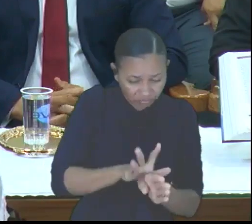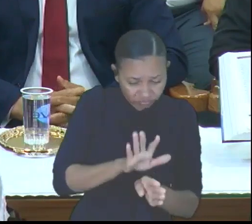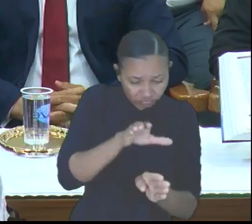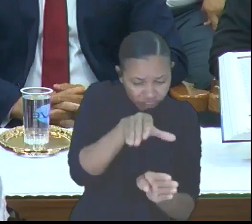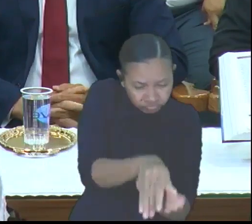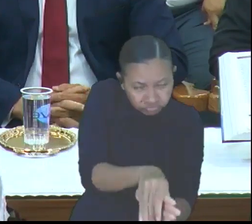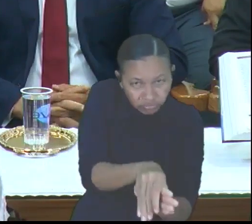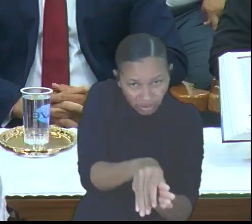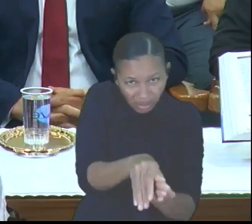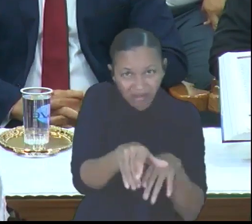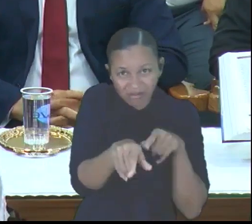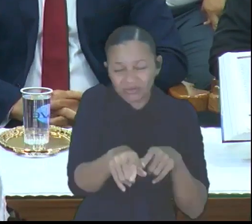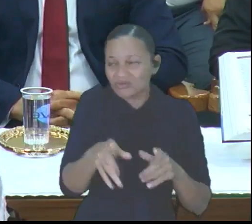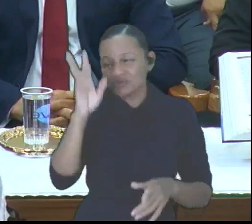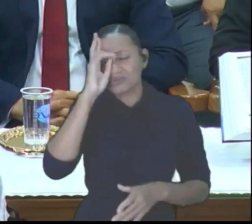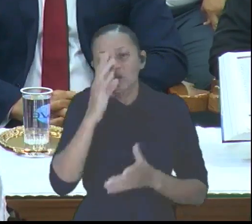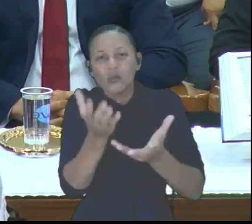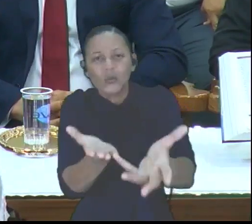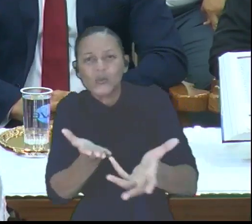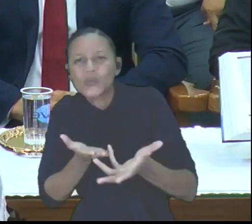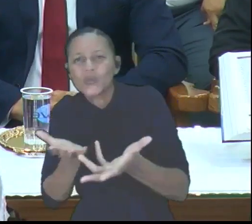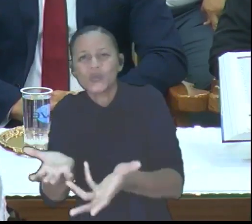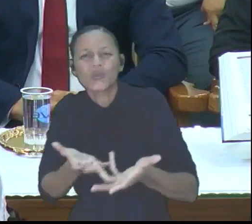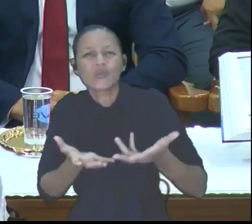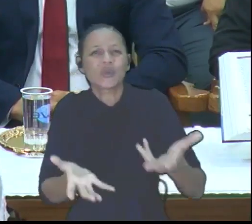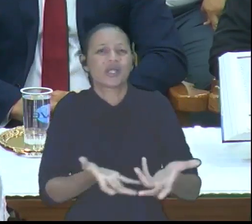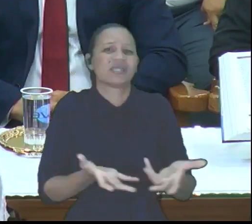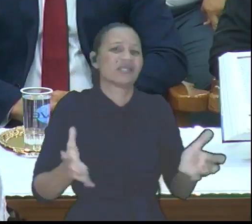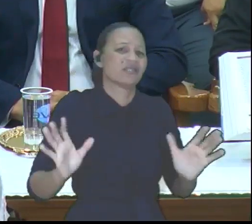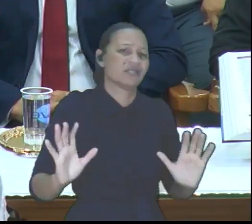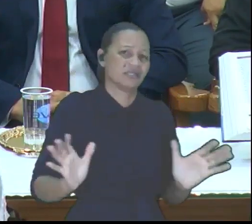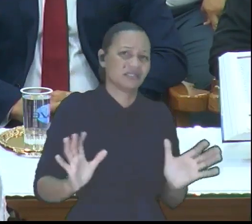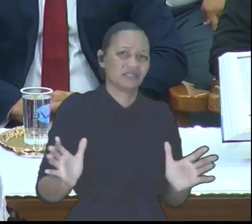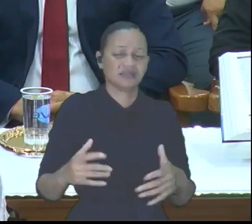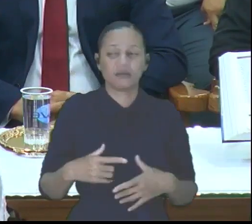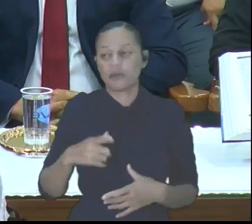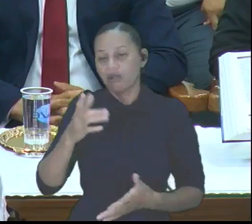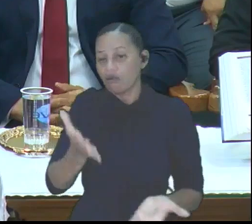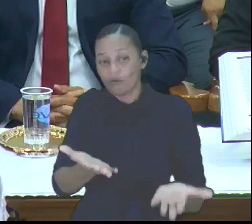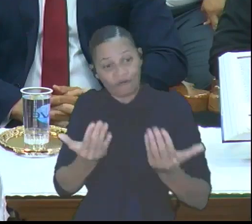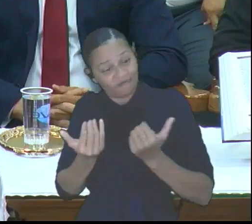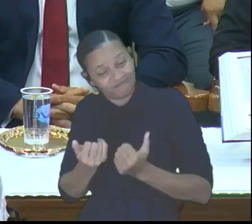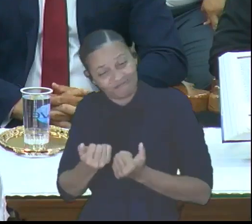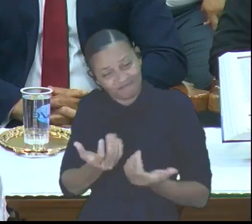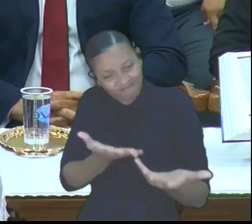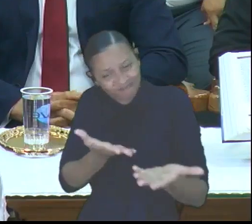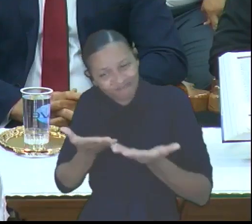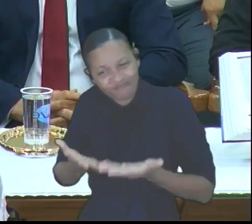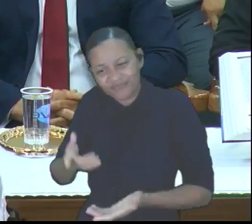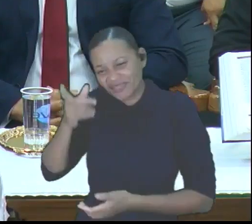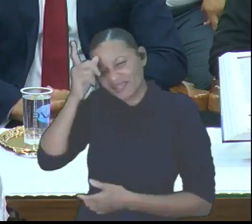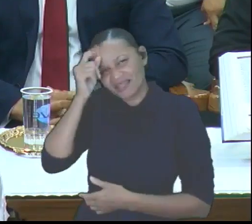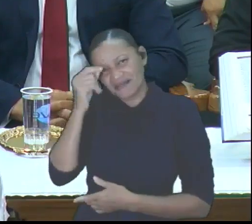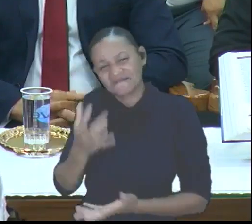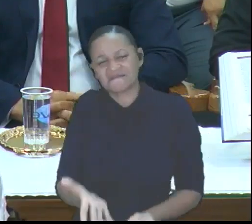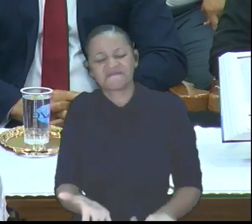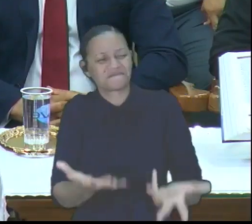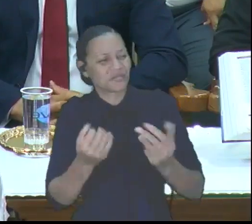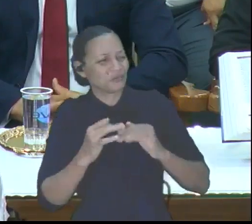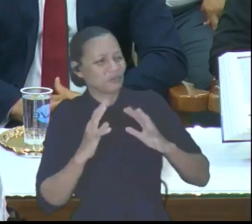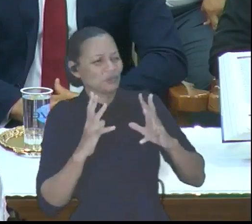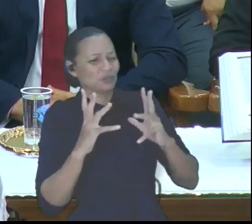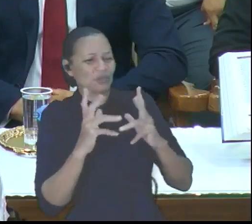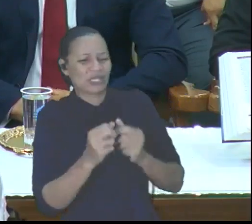esta noite. Não é, porque o convite para o alívio, para vende a mim todos vós que